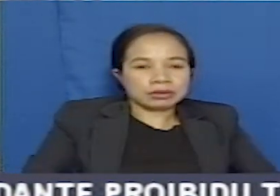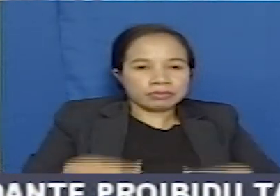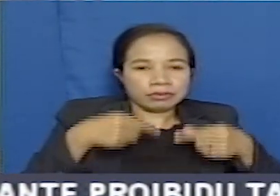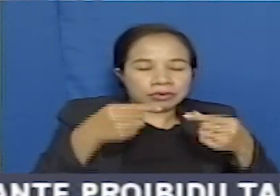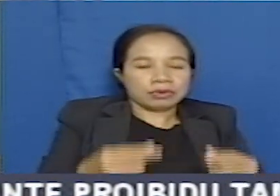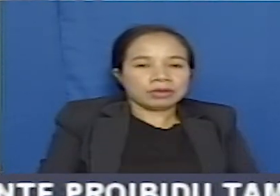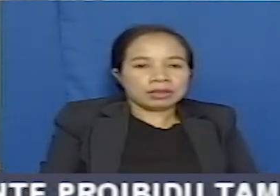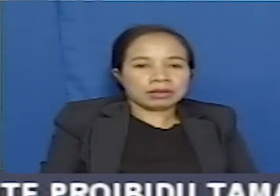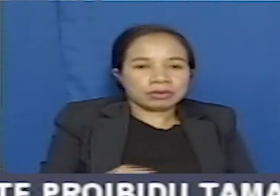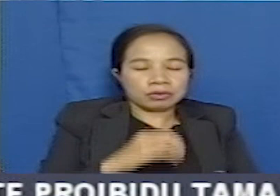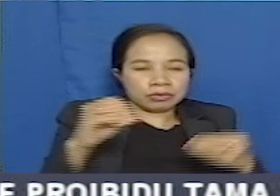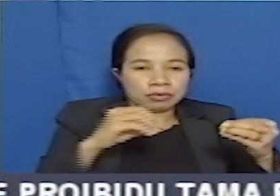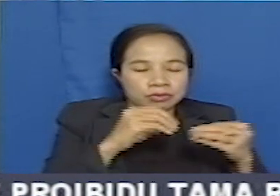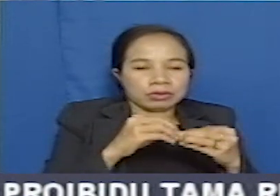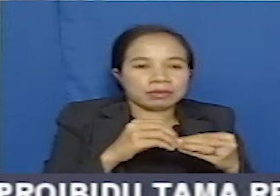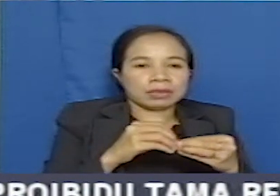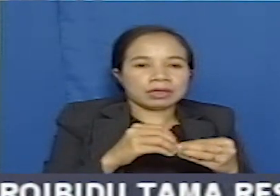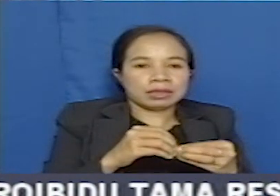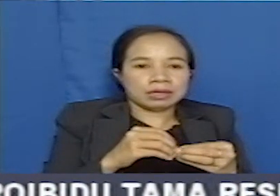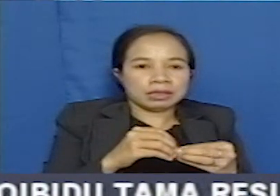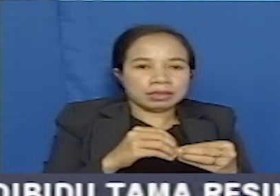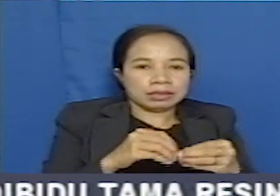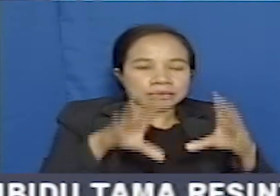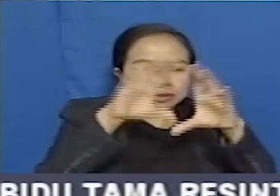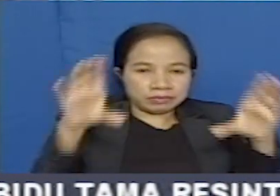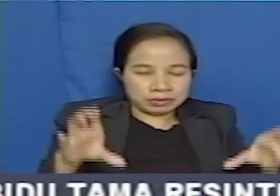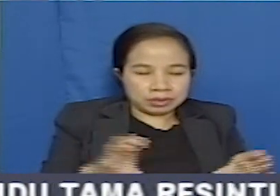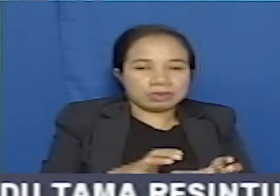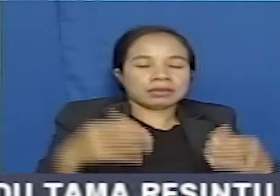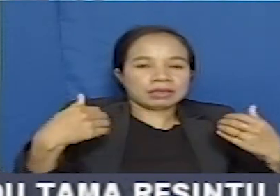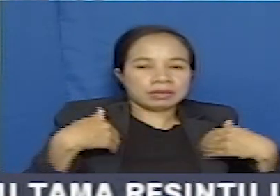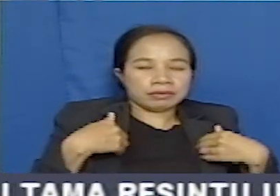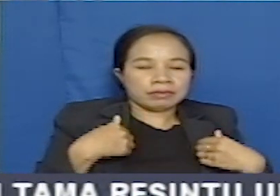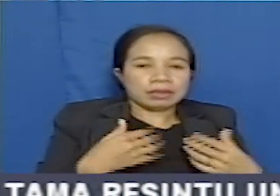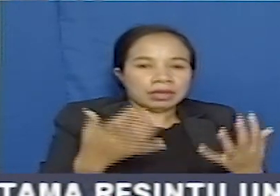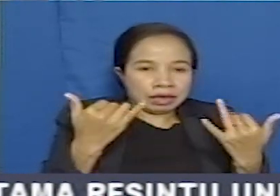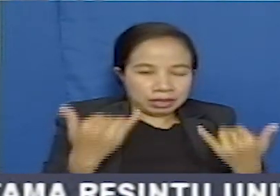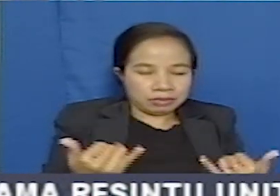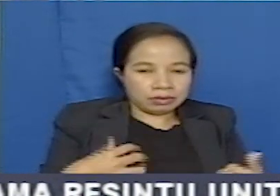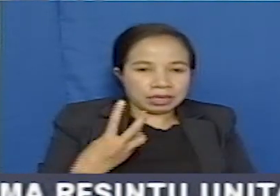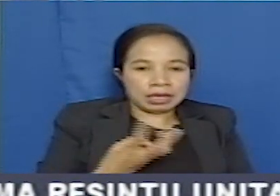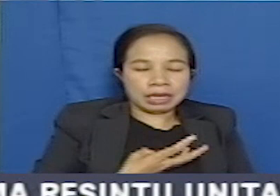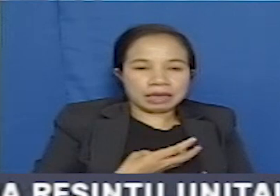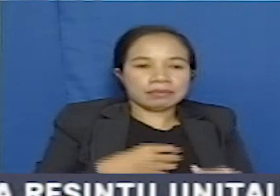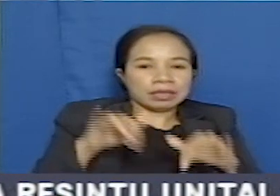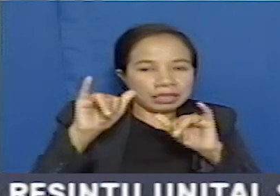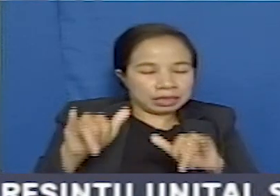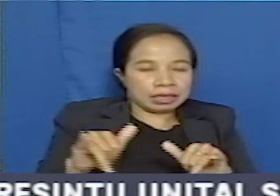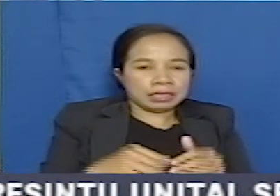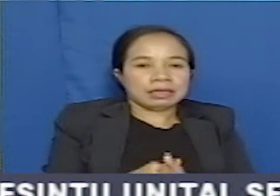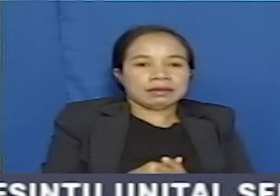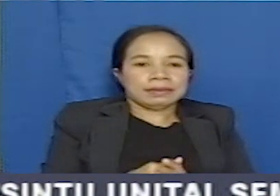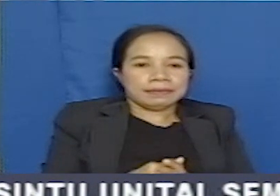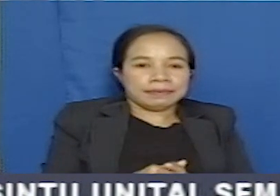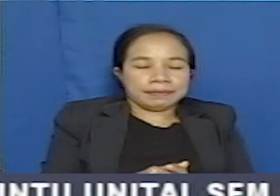ba legal jadane surat mos pote hotona agora ne dau ami hela provisoriamente ne ia